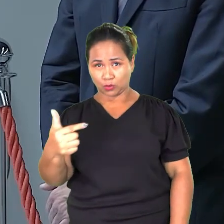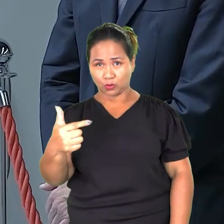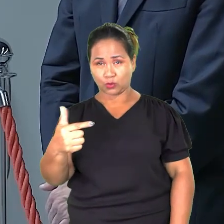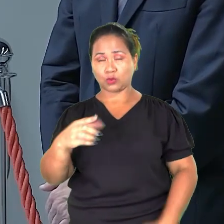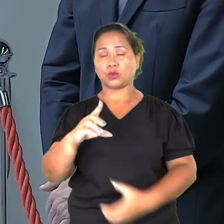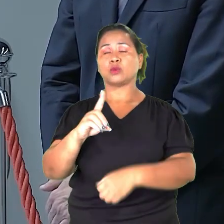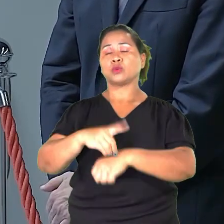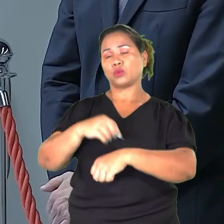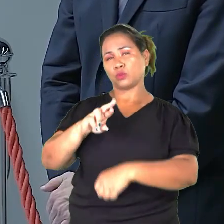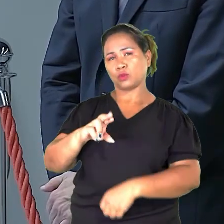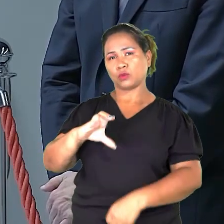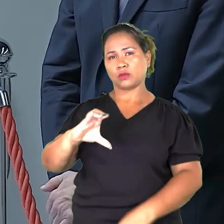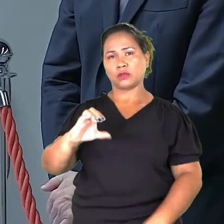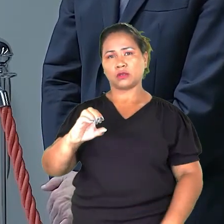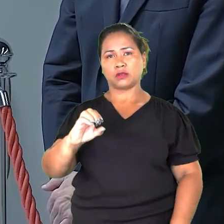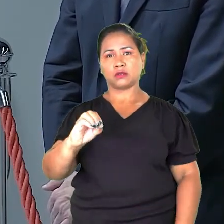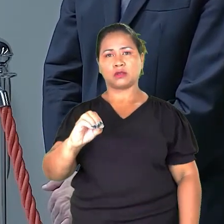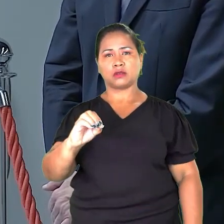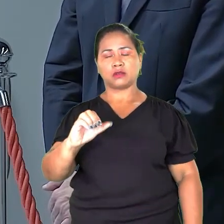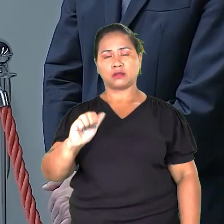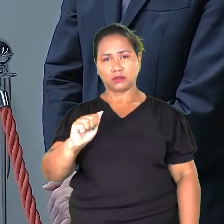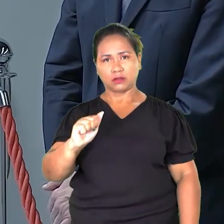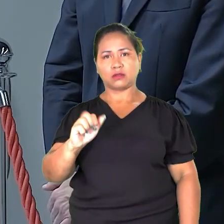Maciel Romanoli.